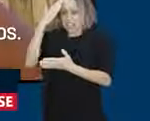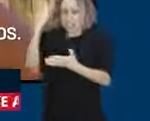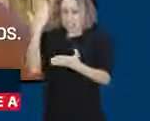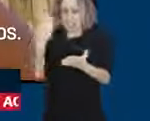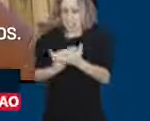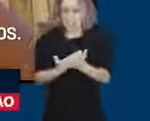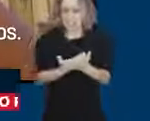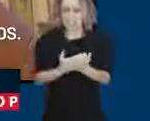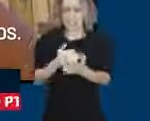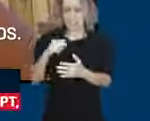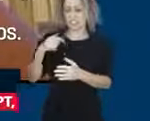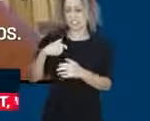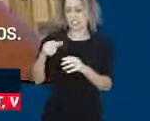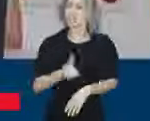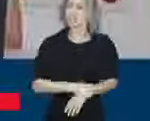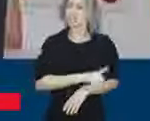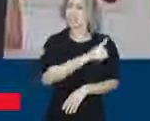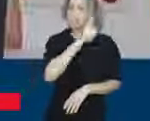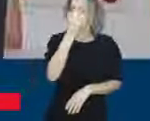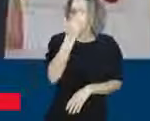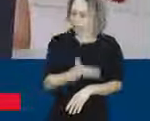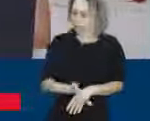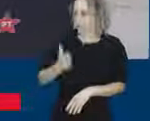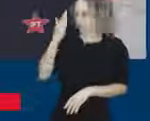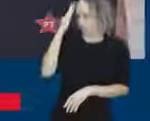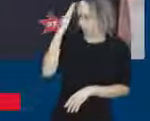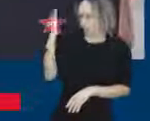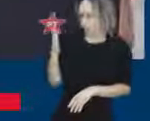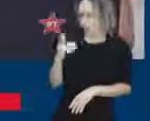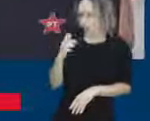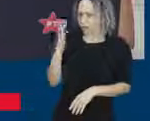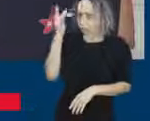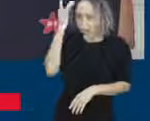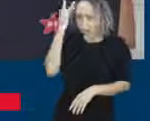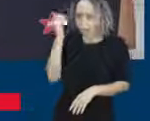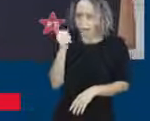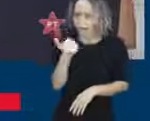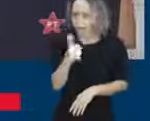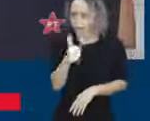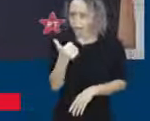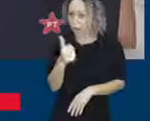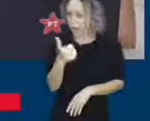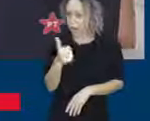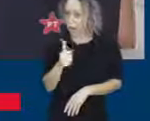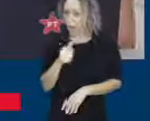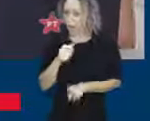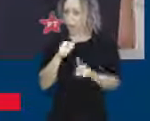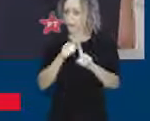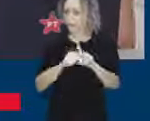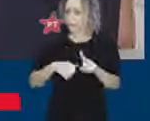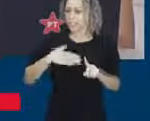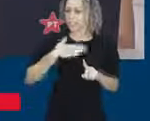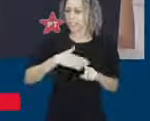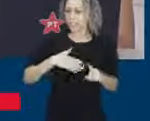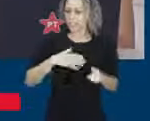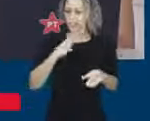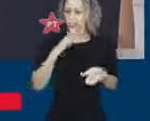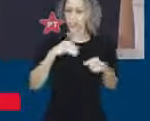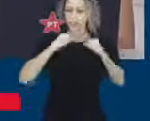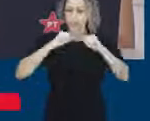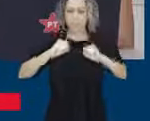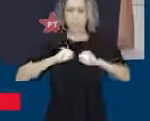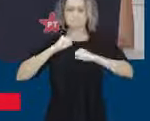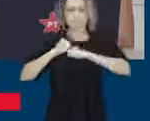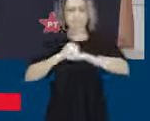têm que trabalhar para que esses senhores continuem ricos. E 11 de agosto, amanhã, todo mundo nas ruas com a juventude e com os estudantes, por